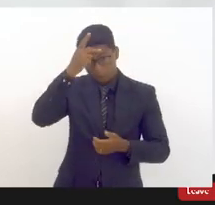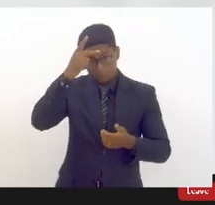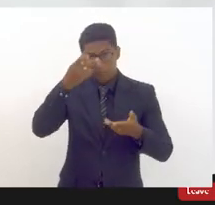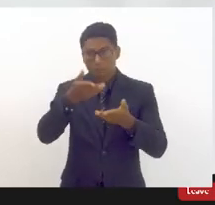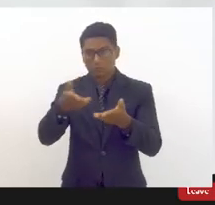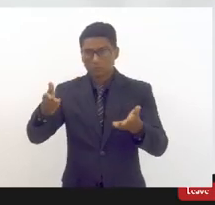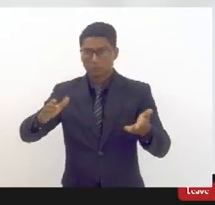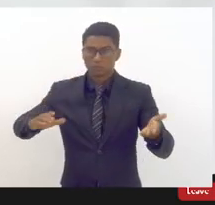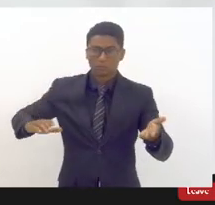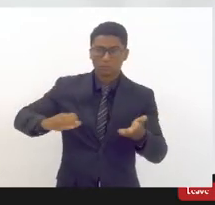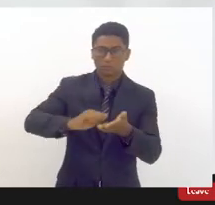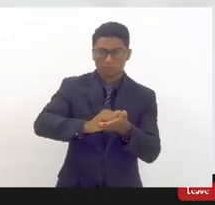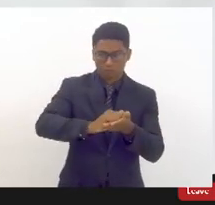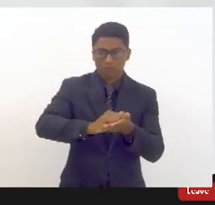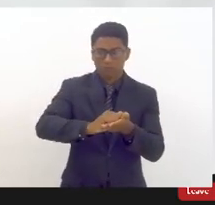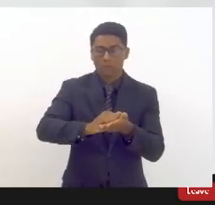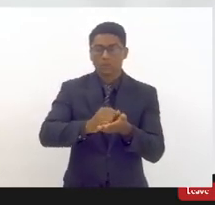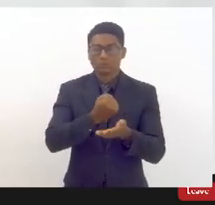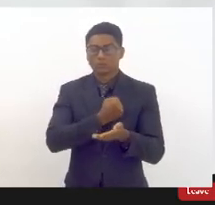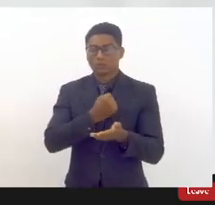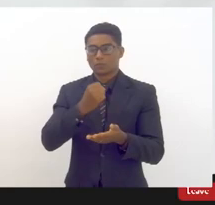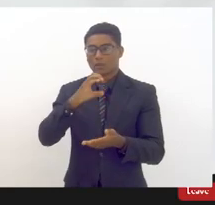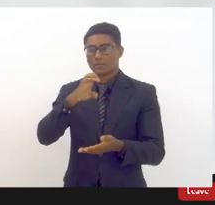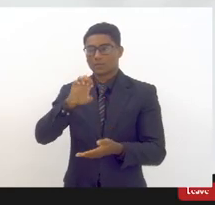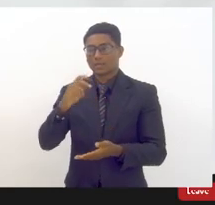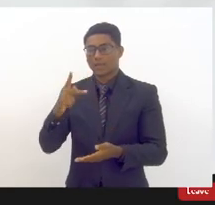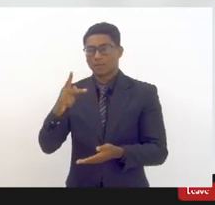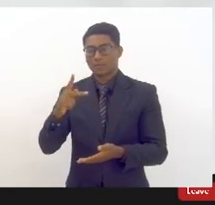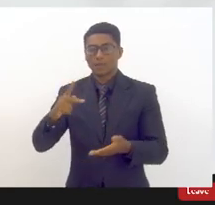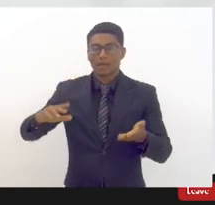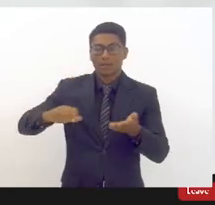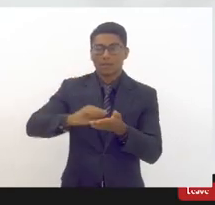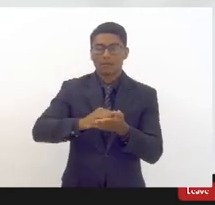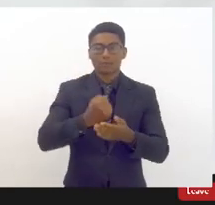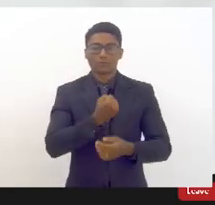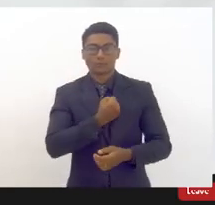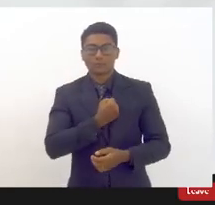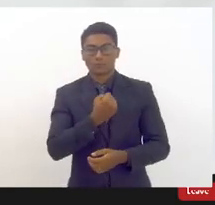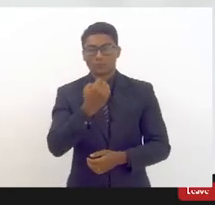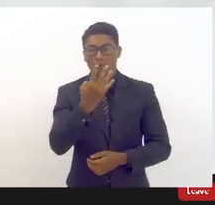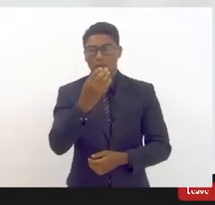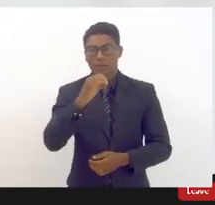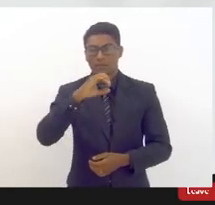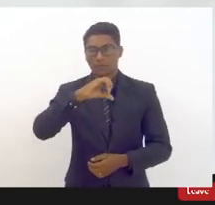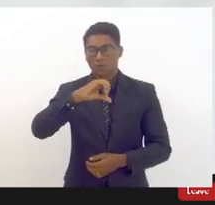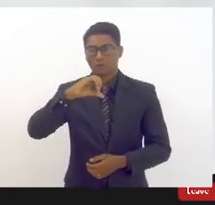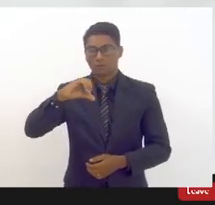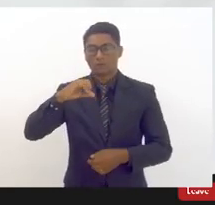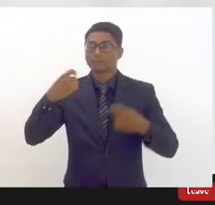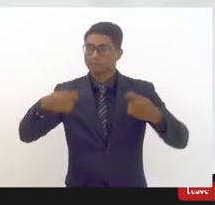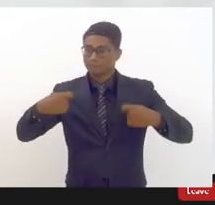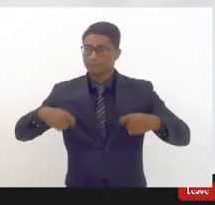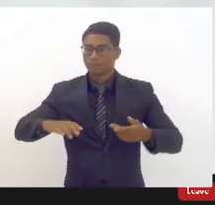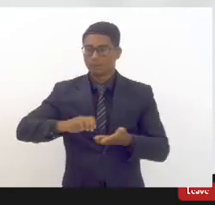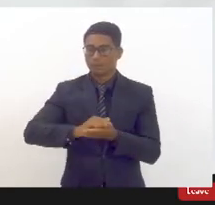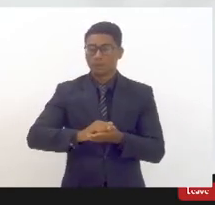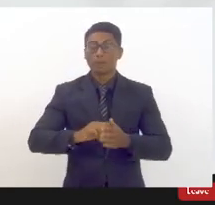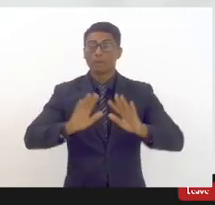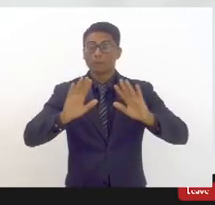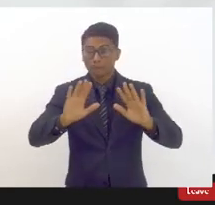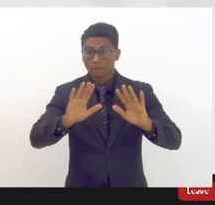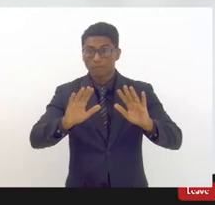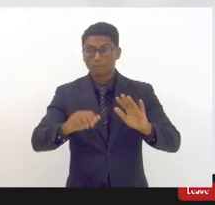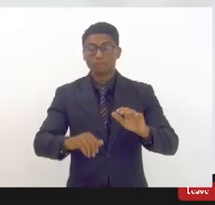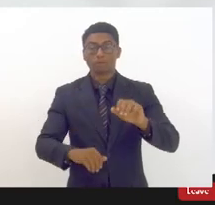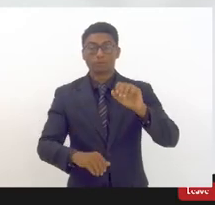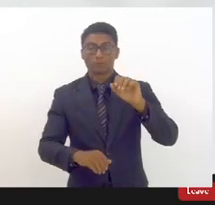CEP para o 40199, e, em paralelo, a implementação do Cell Broadcast, prevista pela Anatel